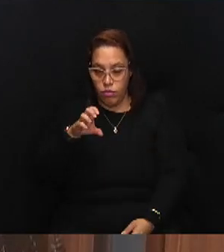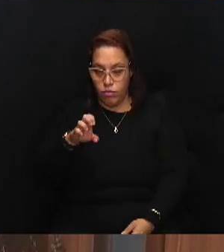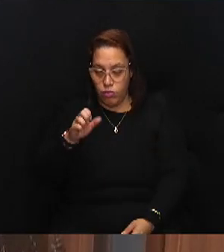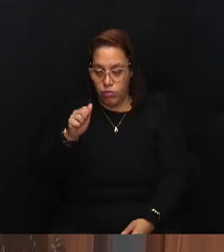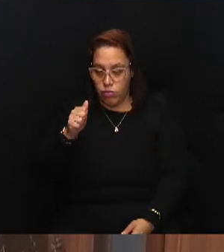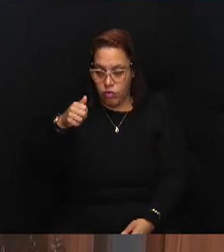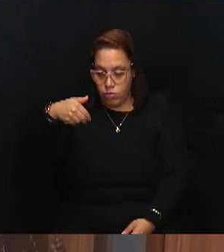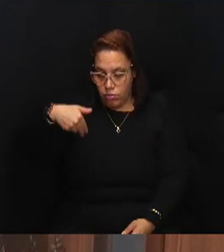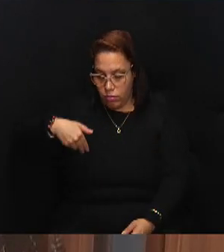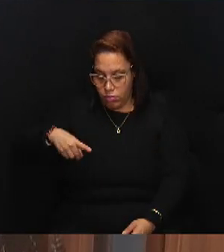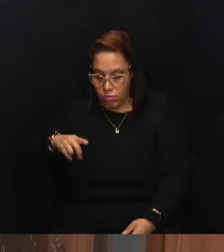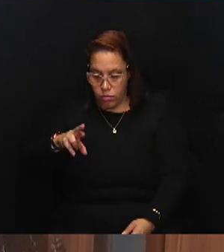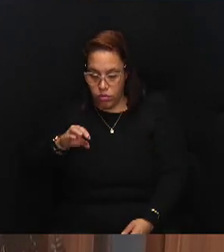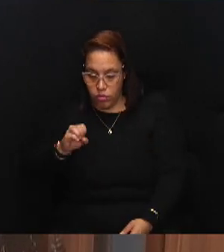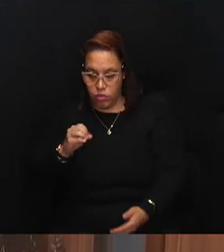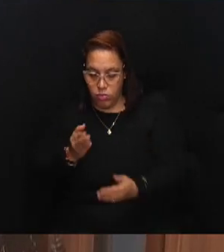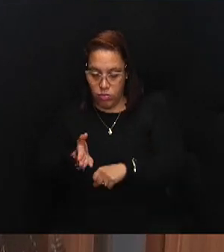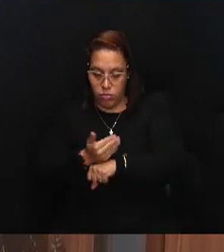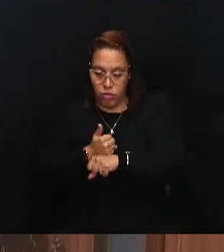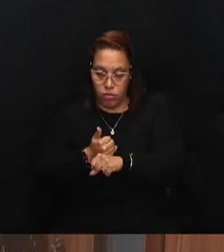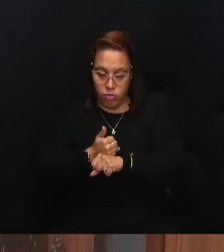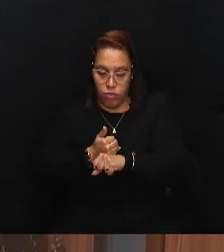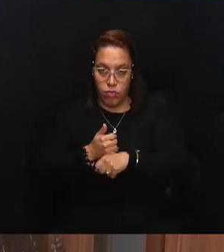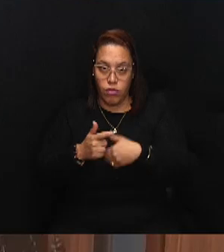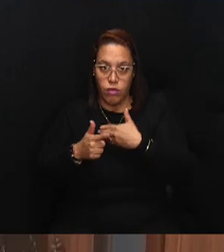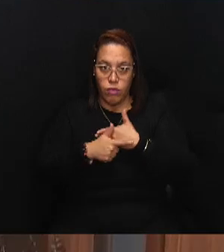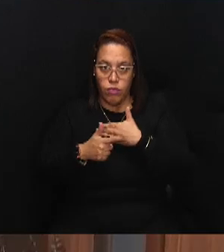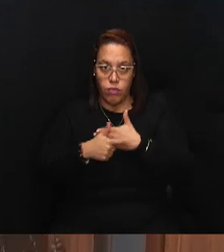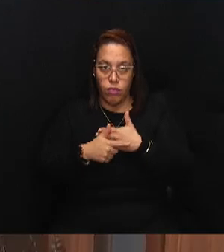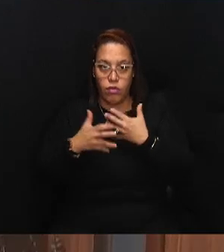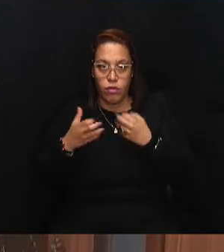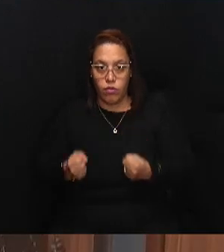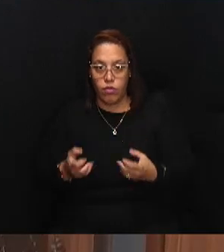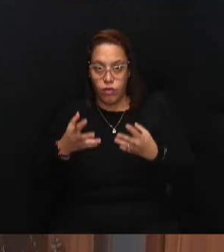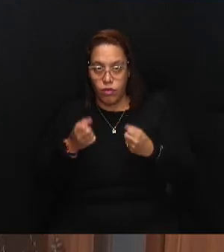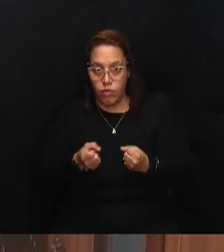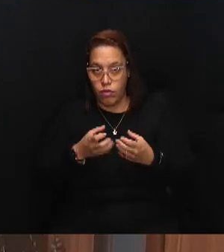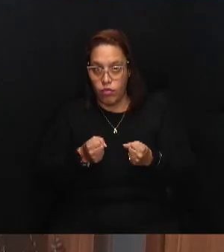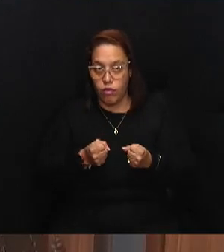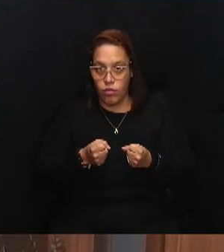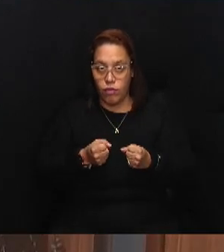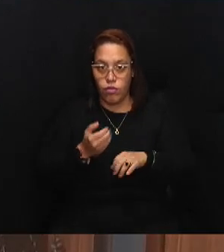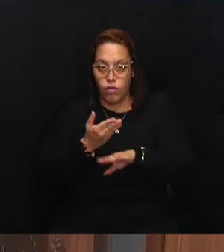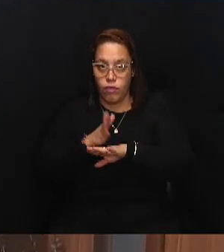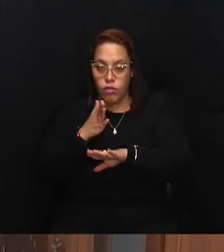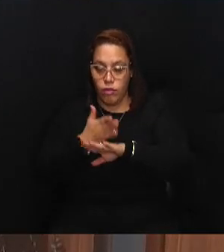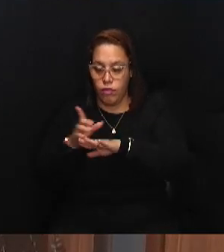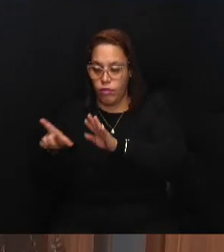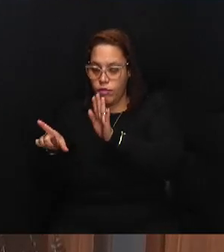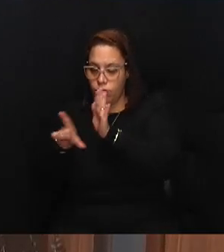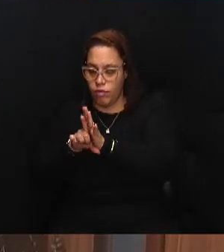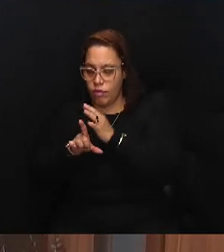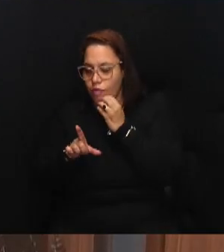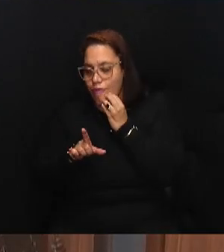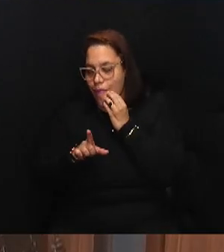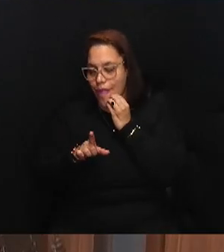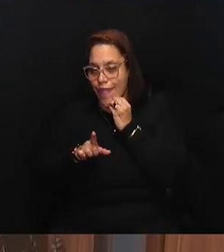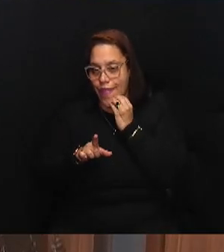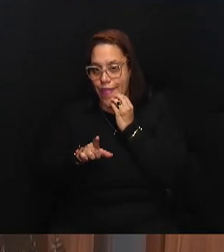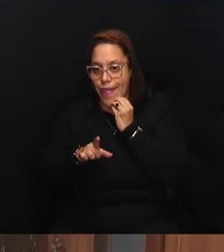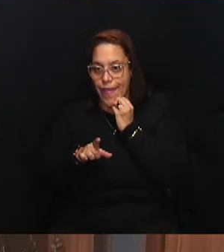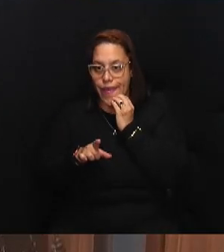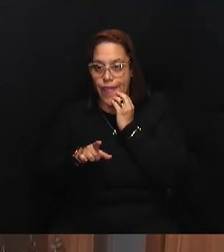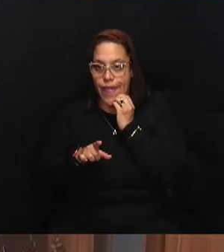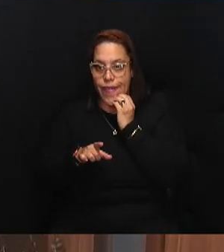nós iniciarmos, o papel acaba aceitando muita coisa. Sim. E colocar a lei em prática, né, colocá-lo em